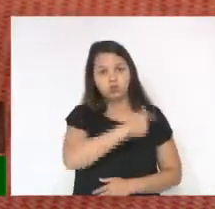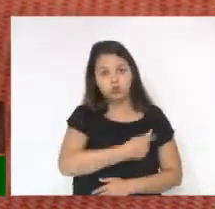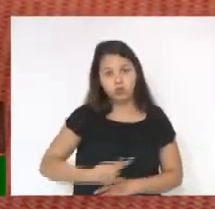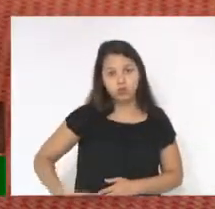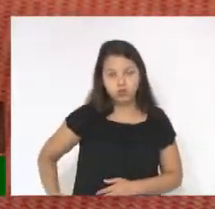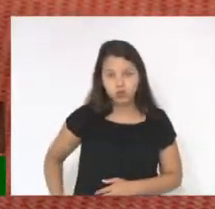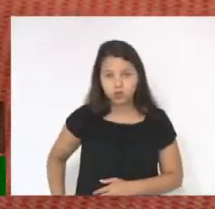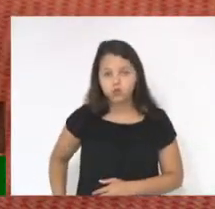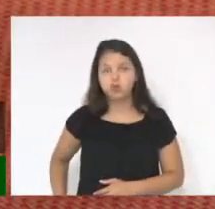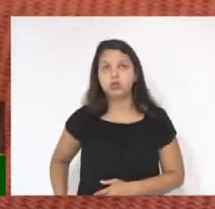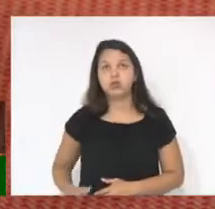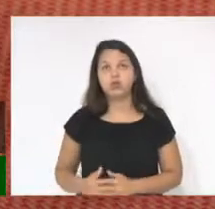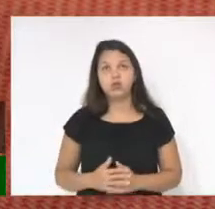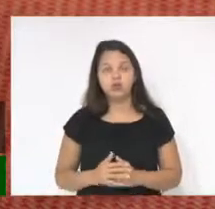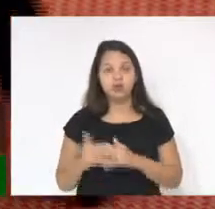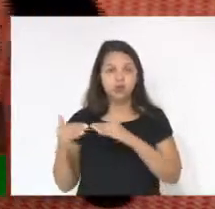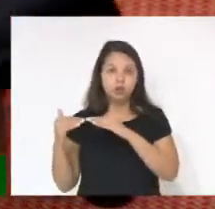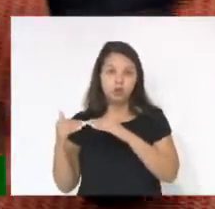aquisição